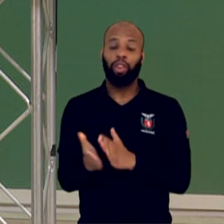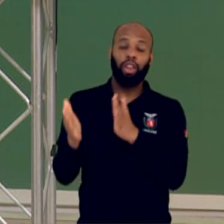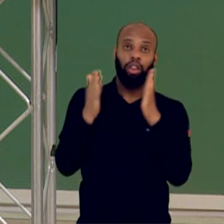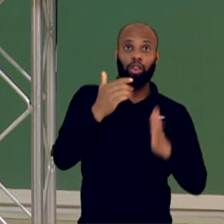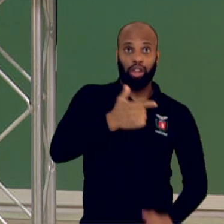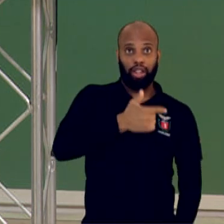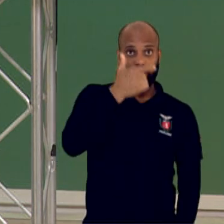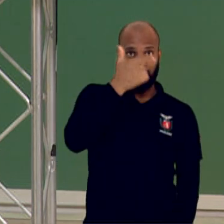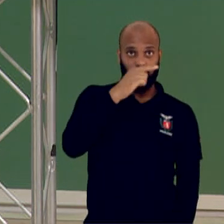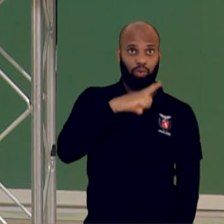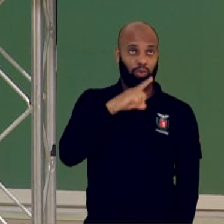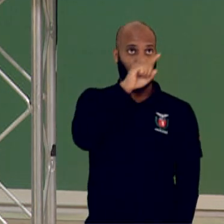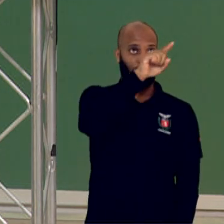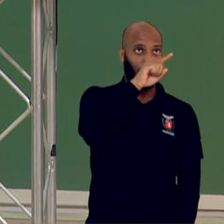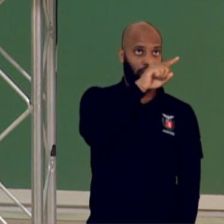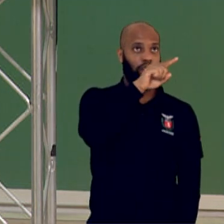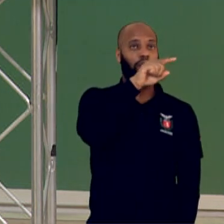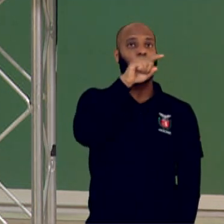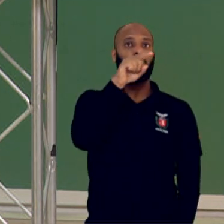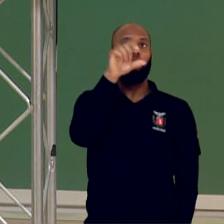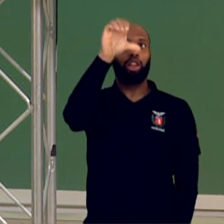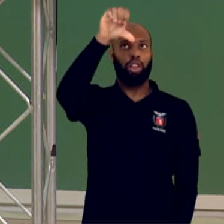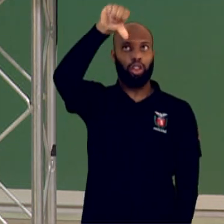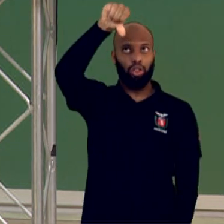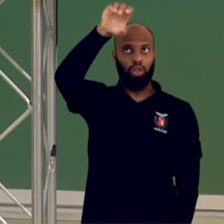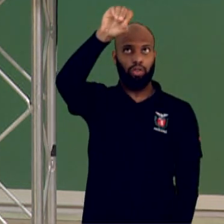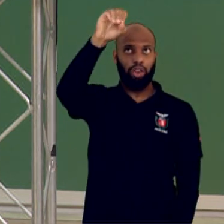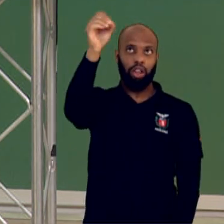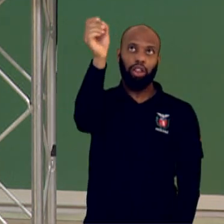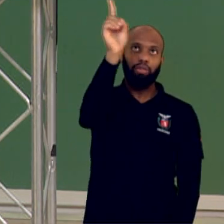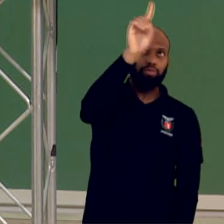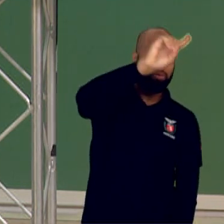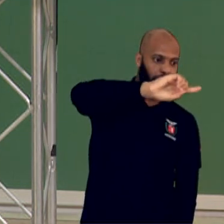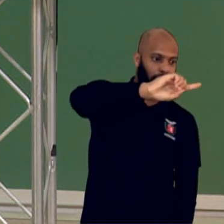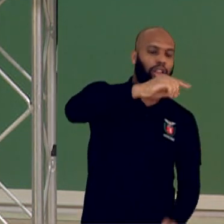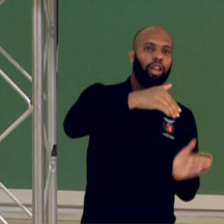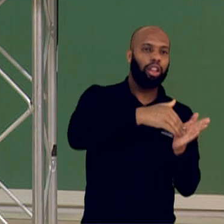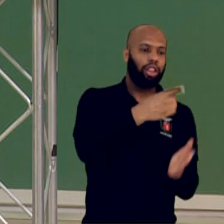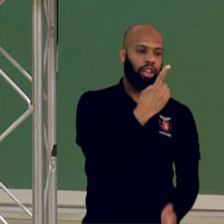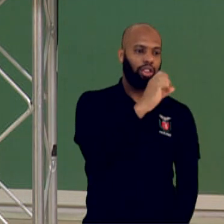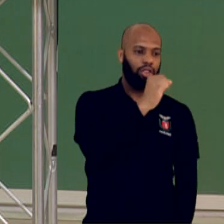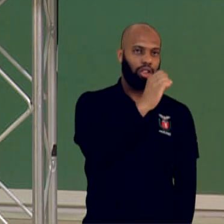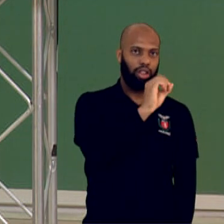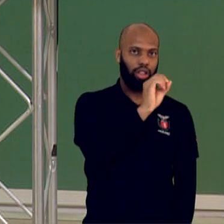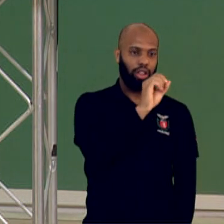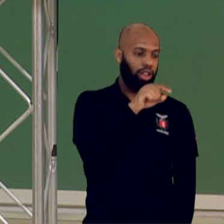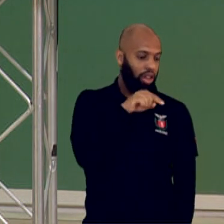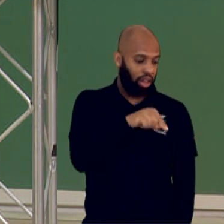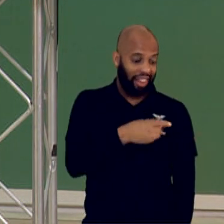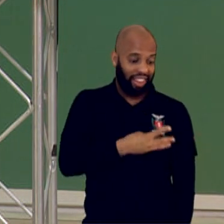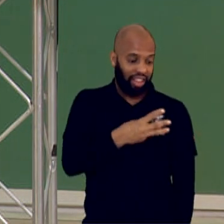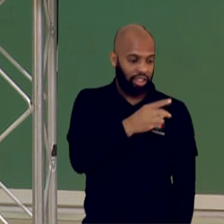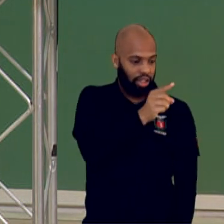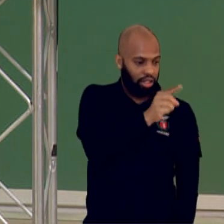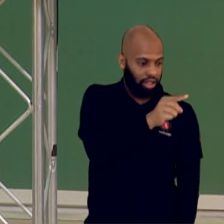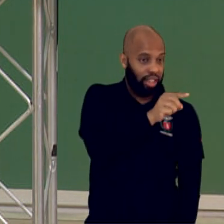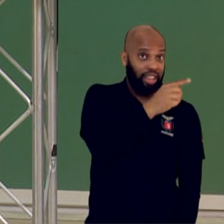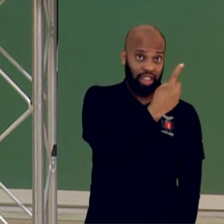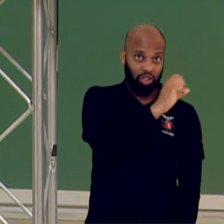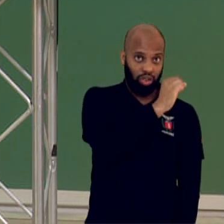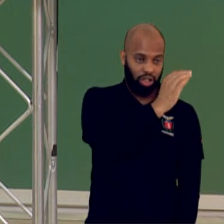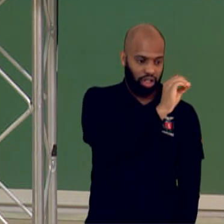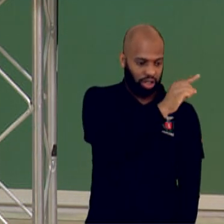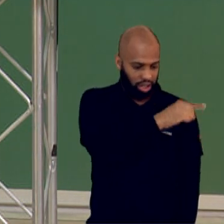os ângulos, os arcos de 90 até 180. Terceiro quadrante, de 180 a